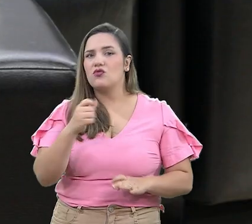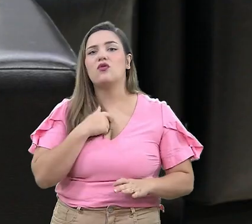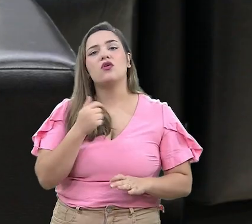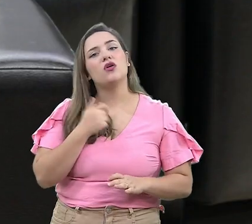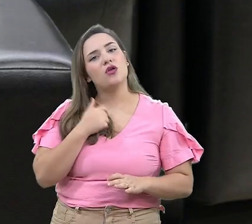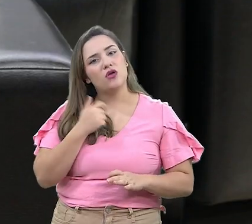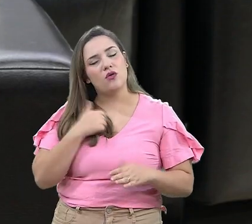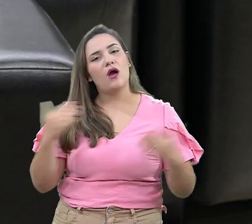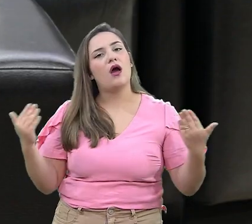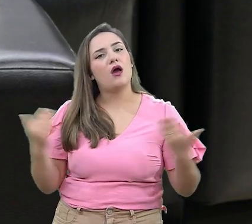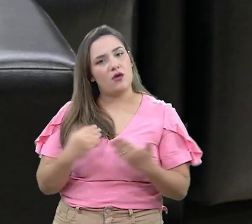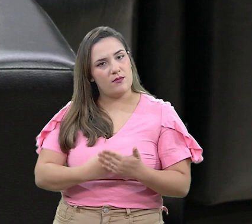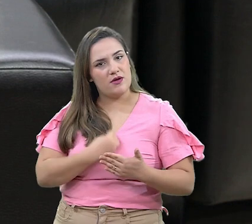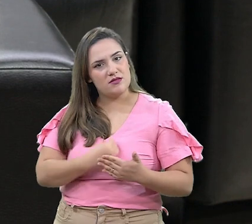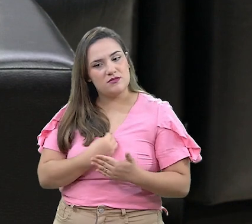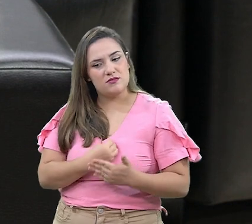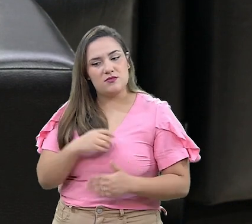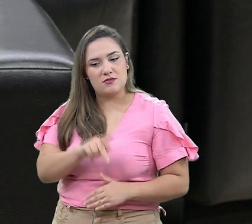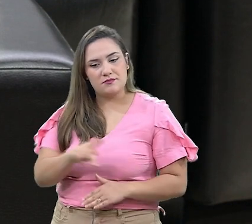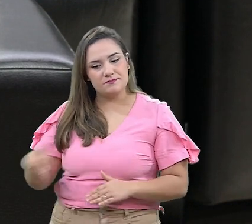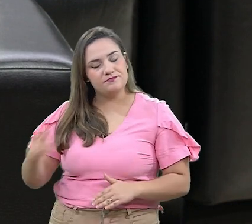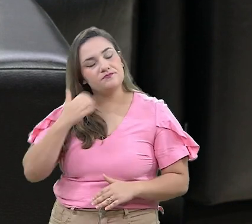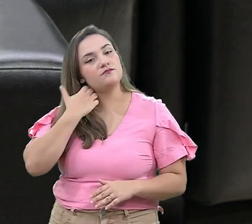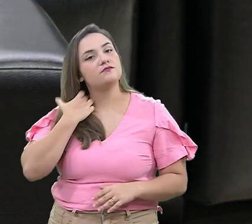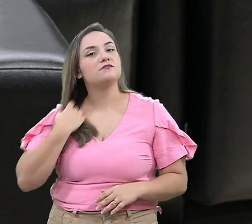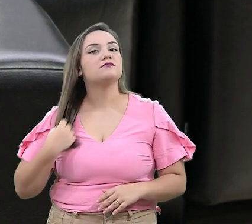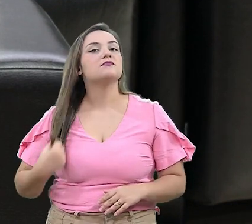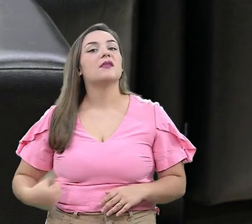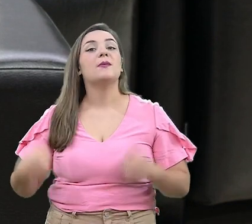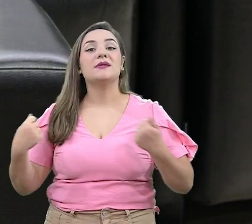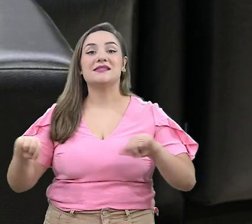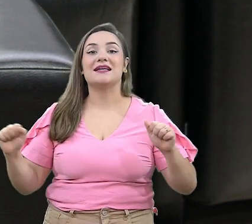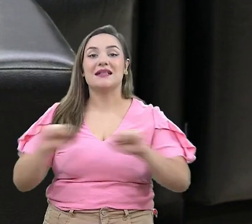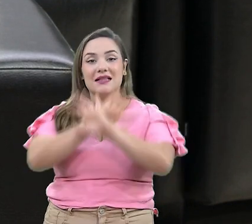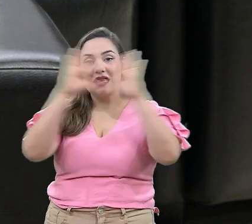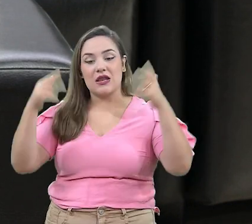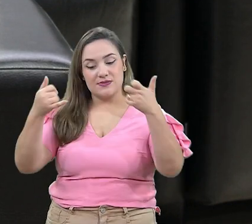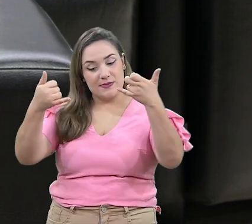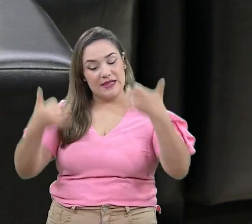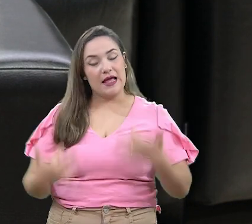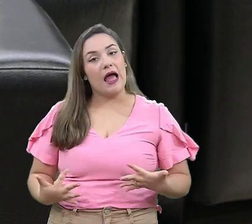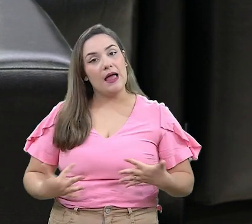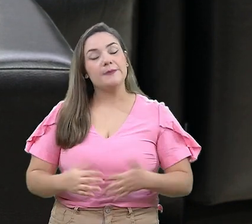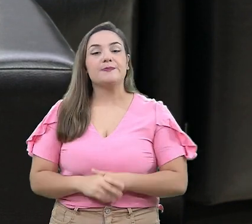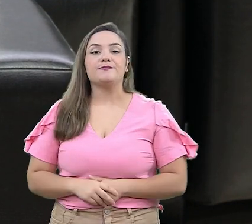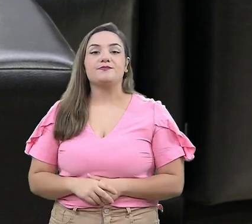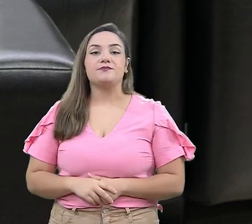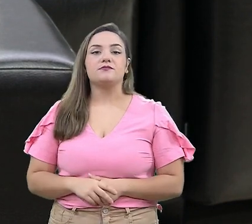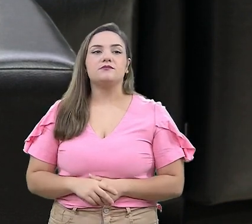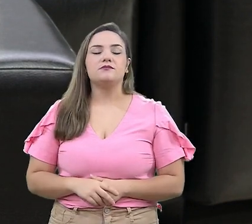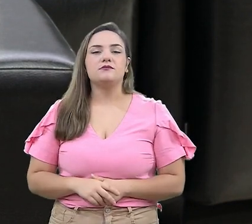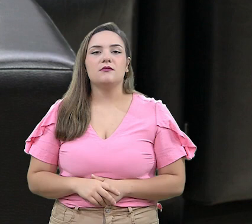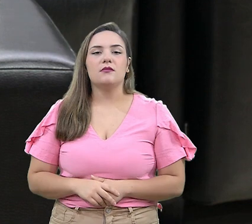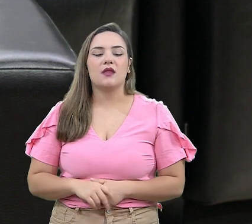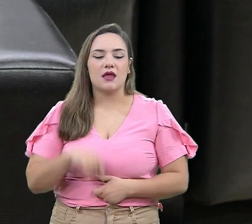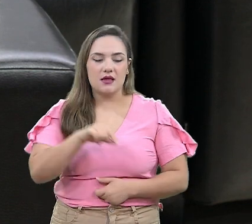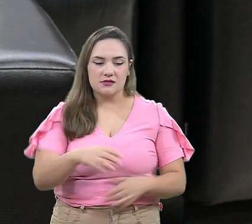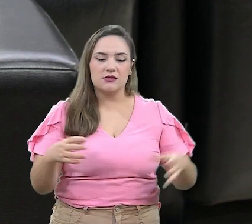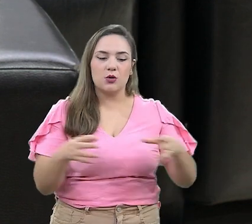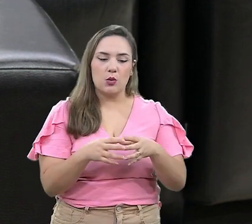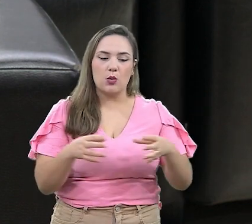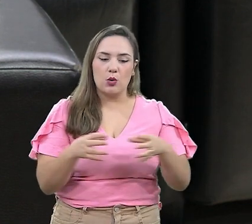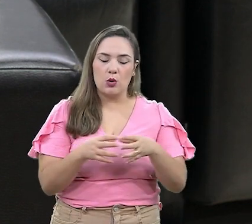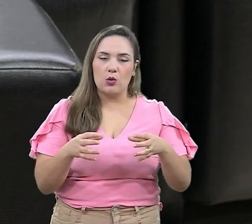eu estou na composição como presidente. Também é preciso esclarecer que